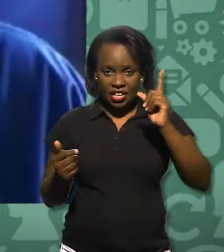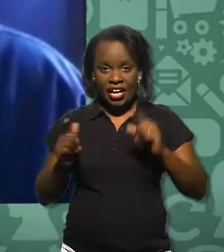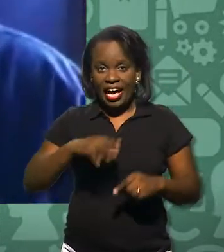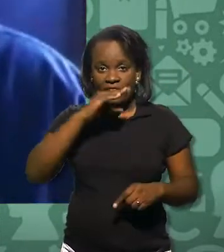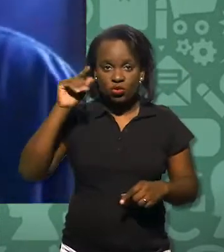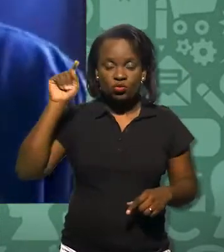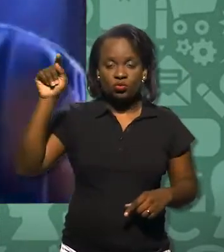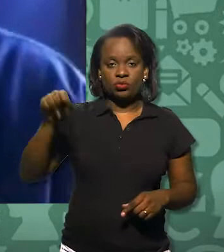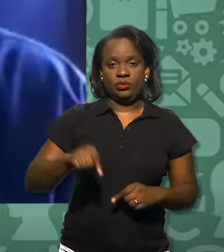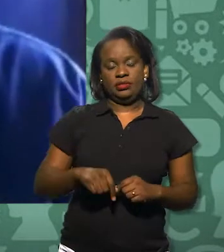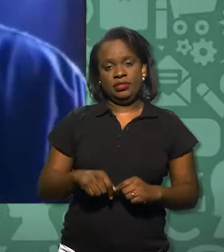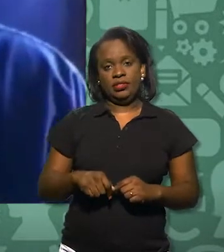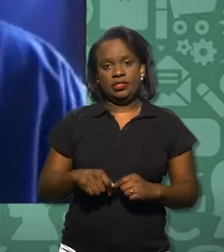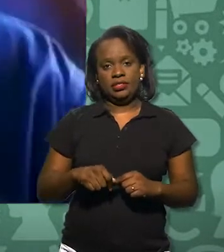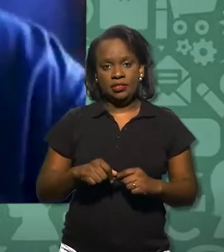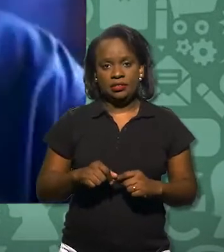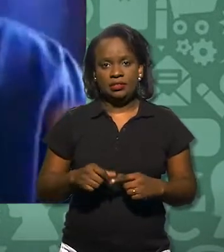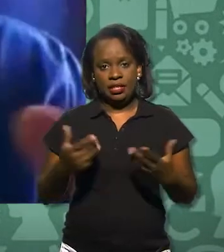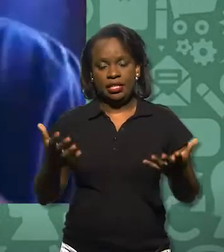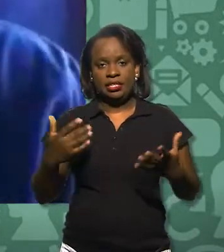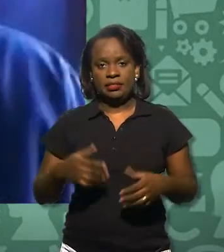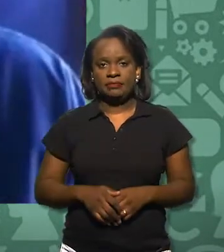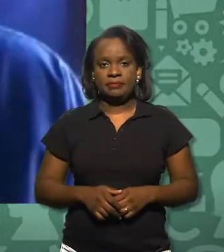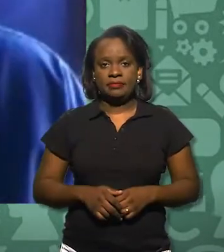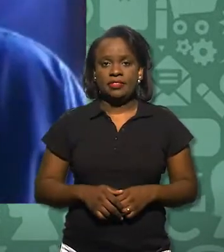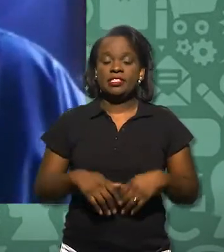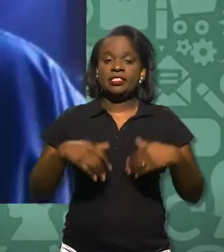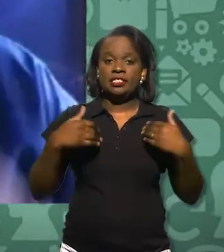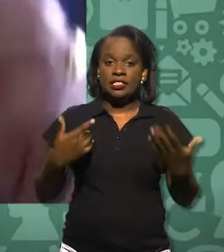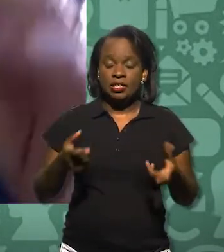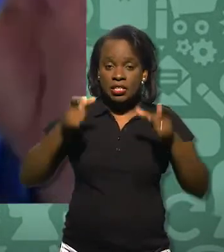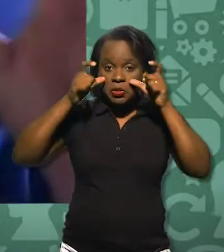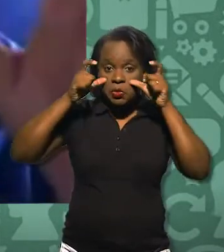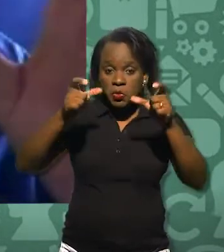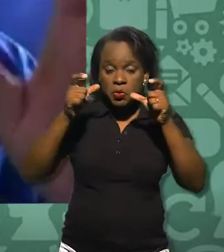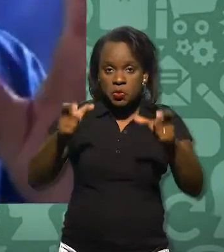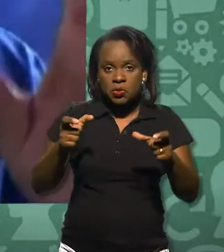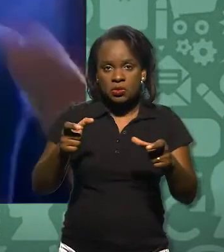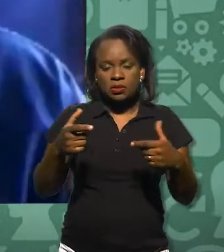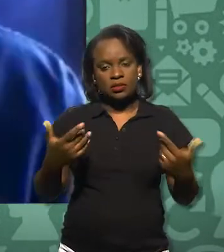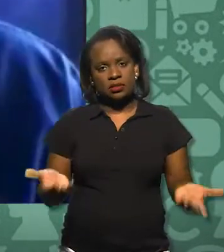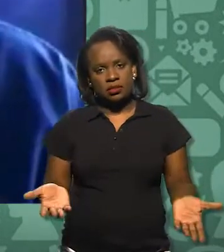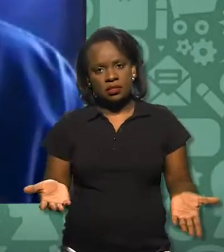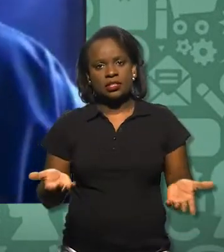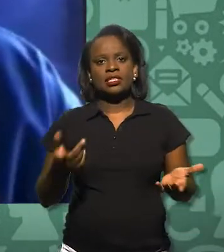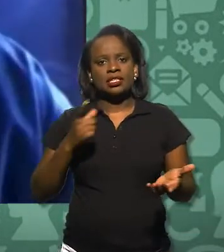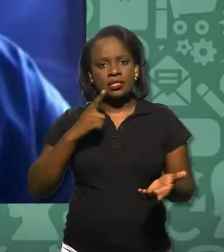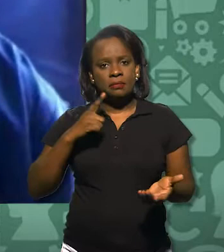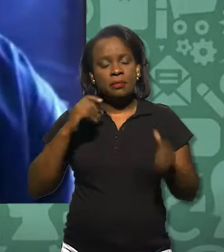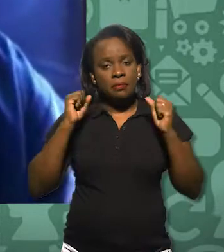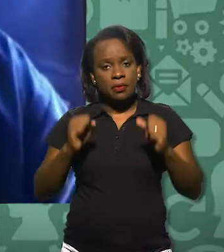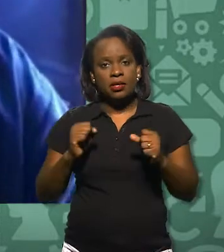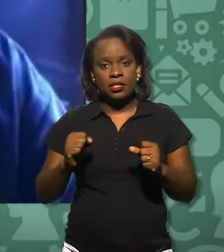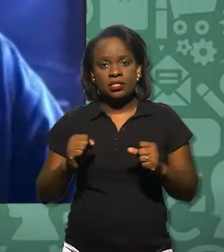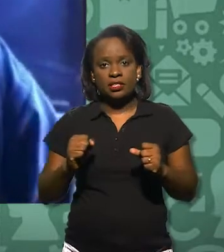Adolescente? Não. São adultos da gula grande. Então, essa gula, quem sabe que ela